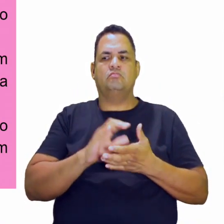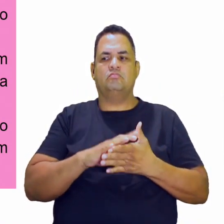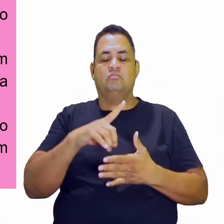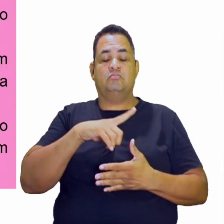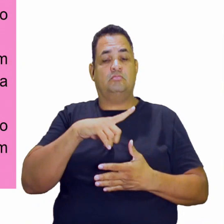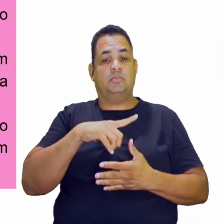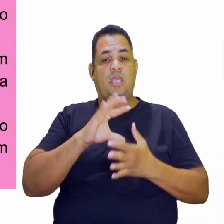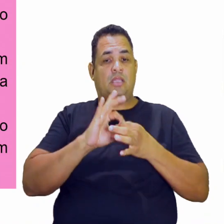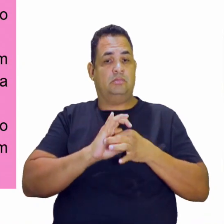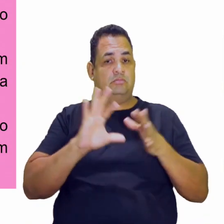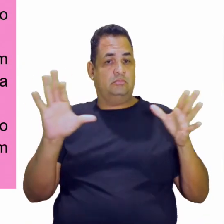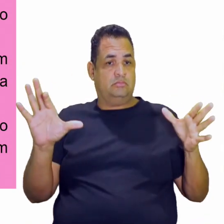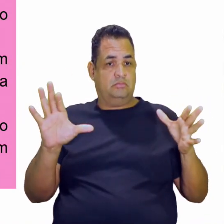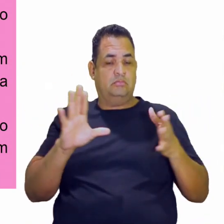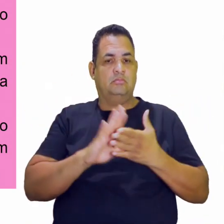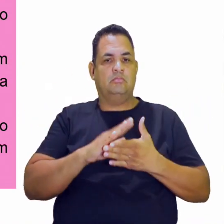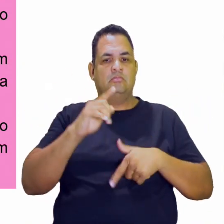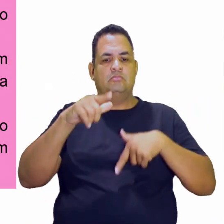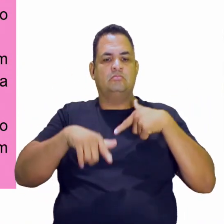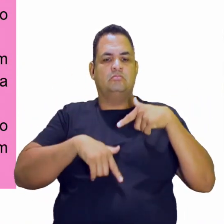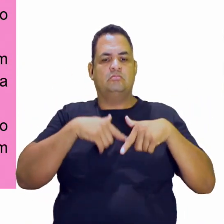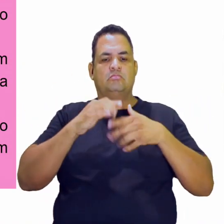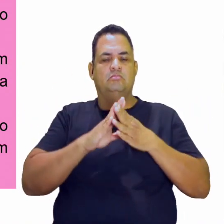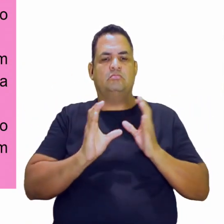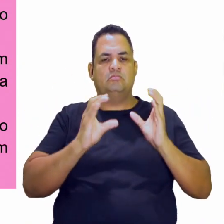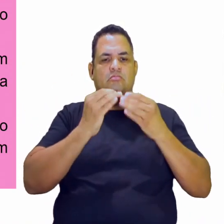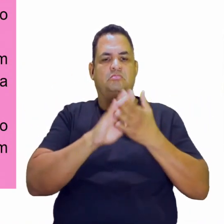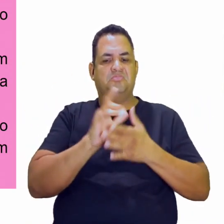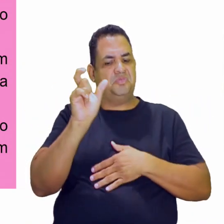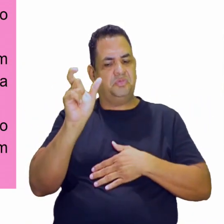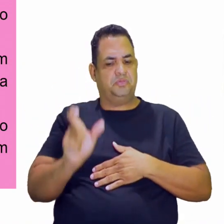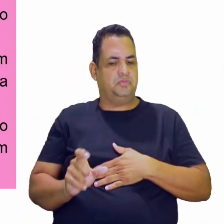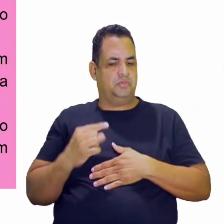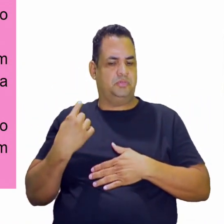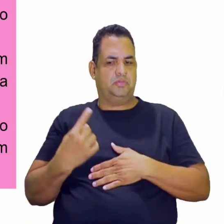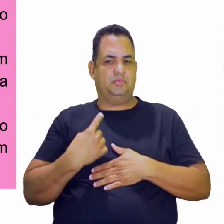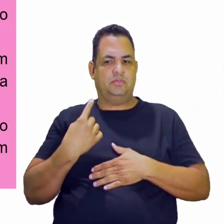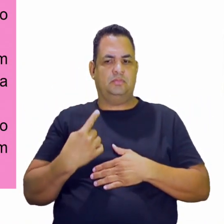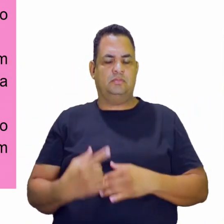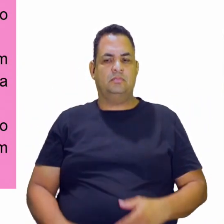fazer os trabalhos em grupo ou individual,